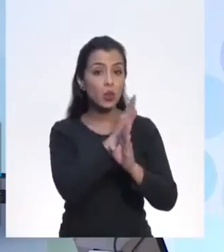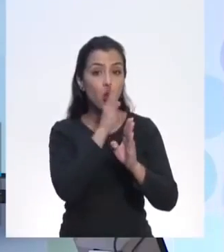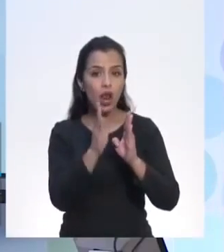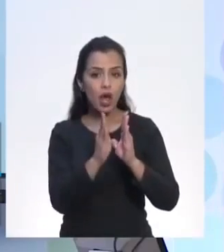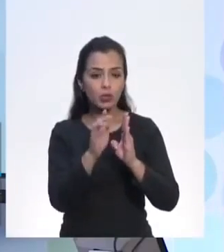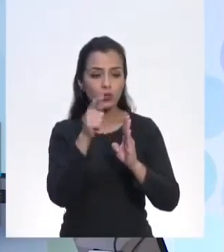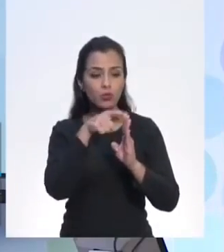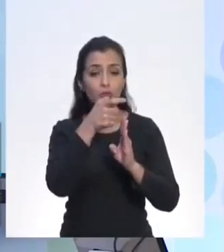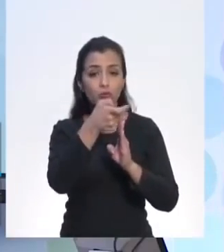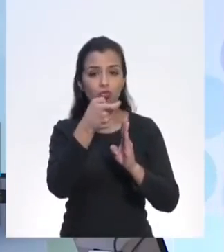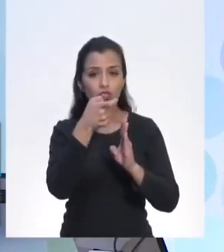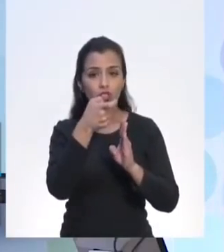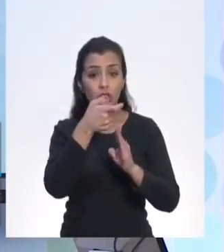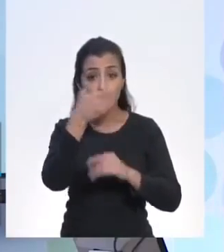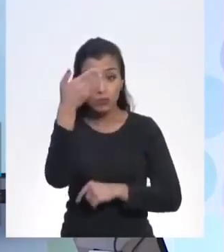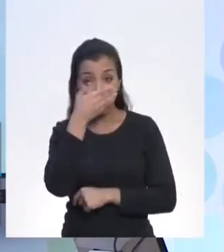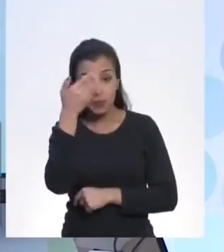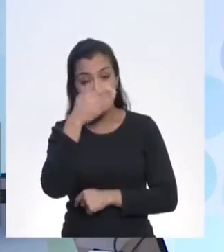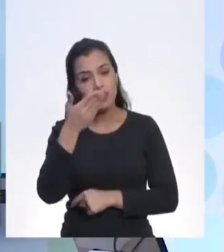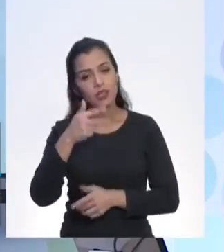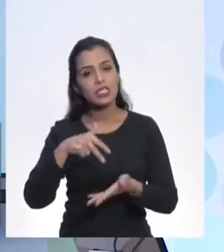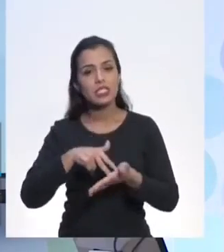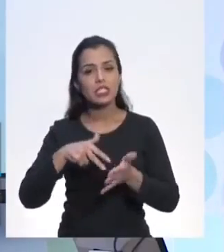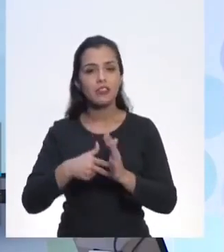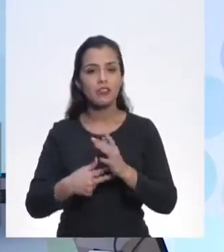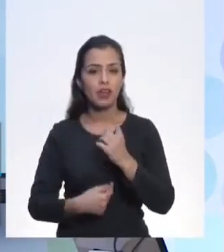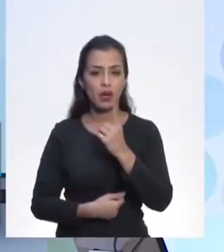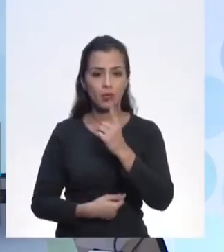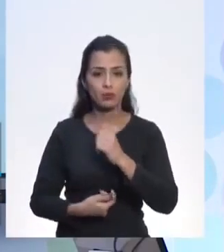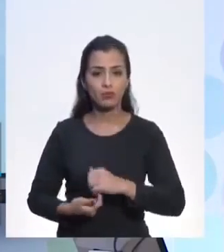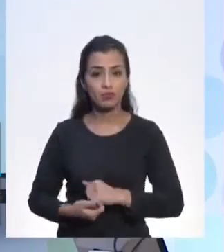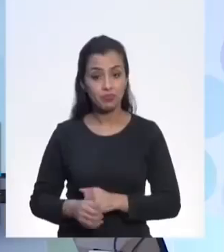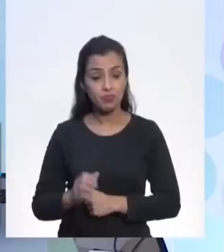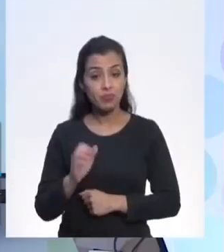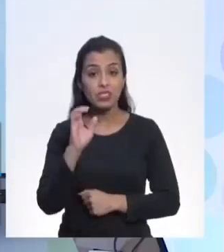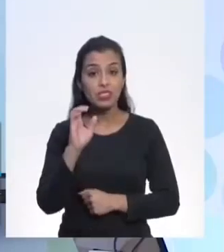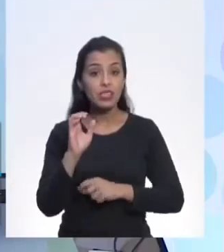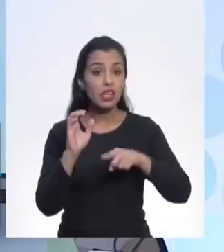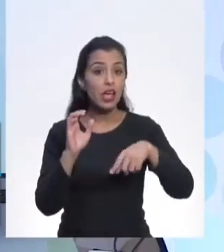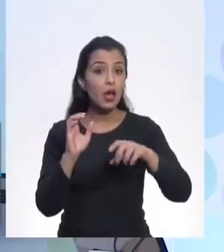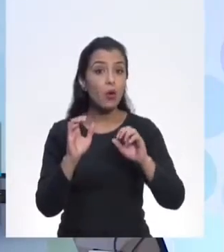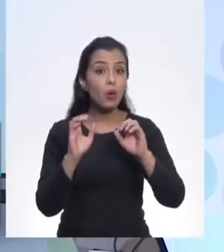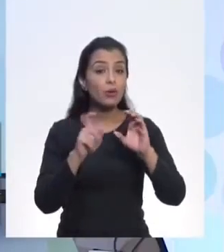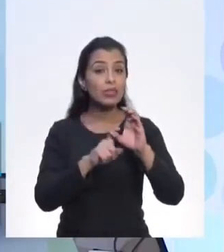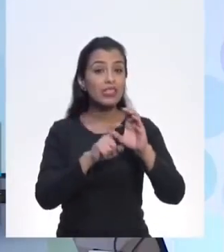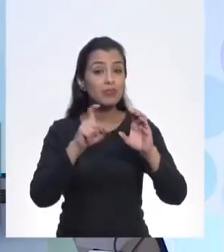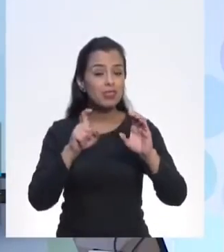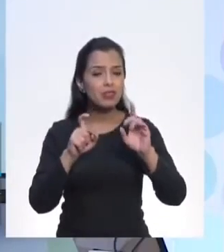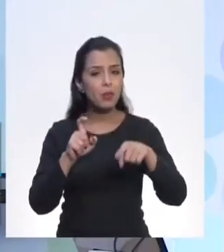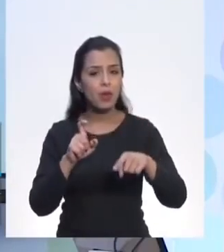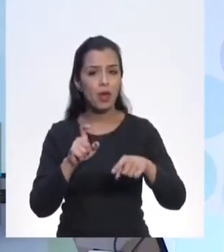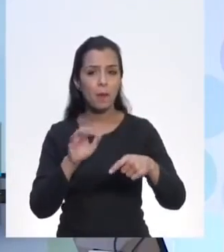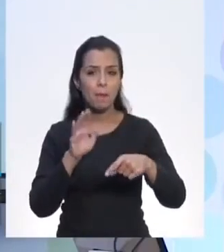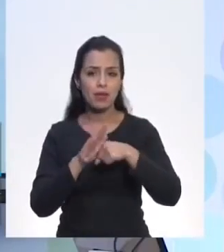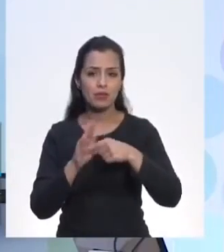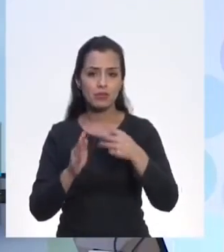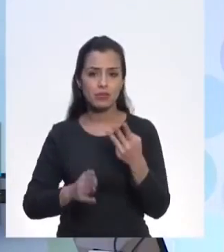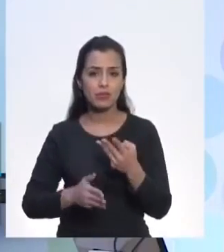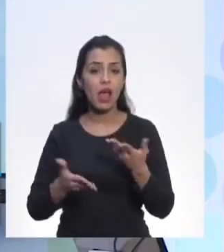1. E o C é o termo independente, portanto, é o menos 3. Então, agora calcular o